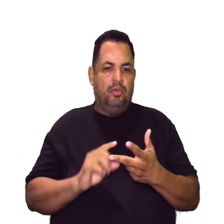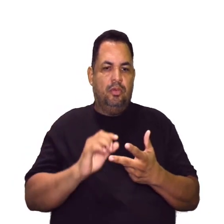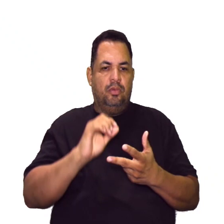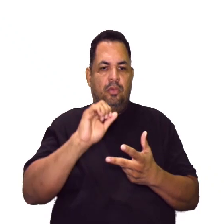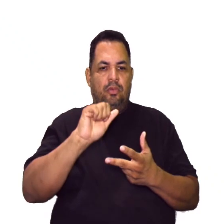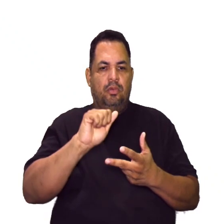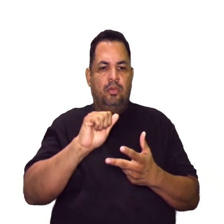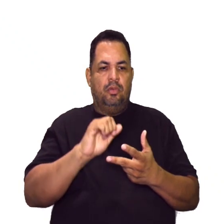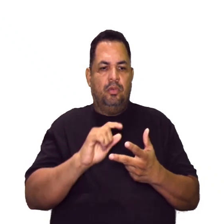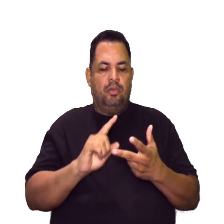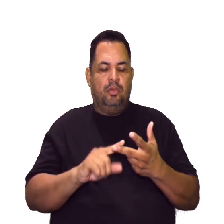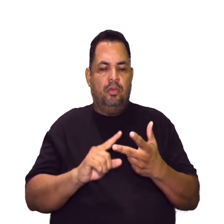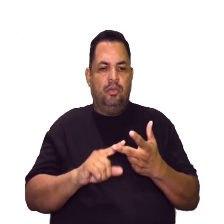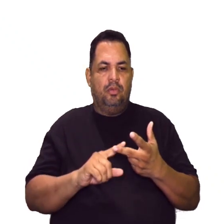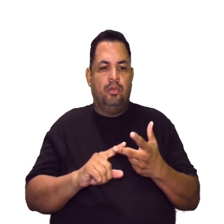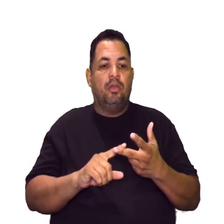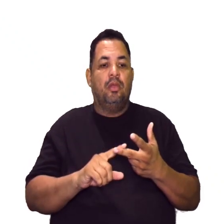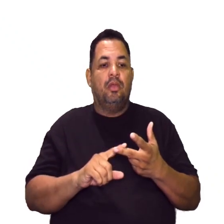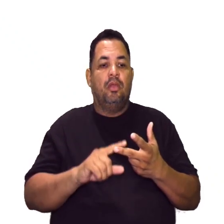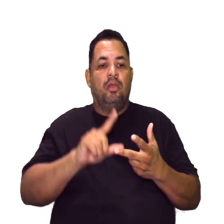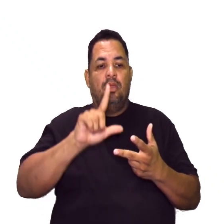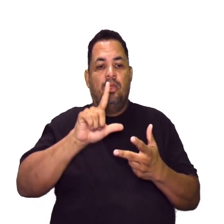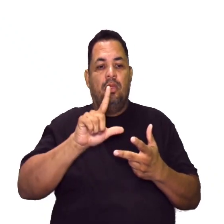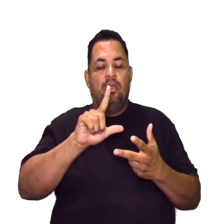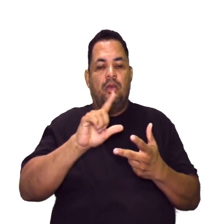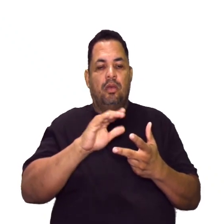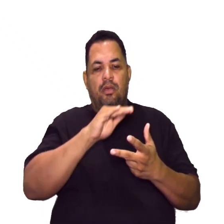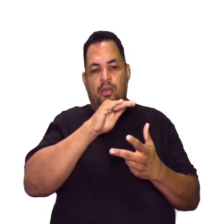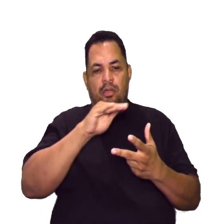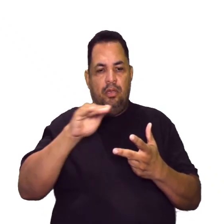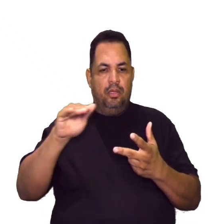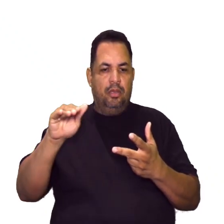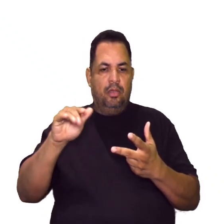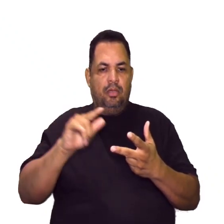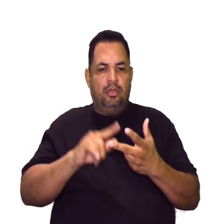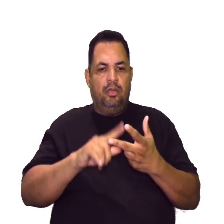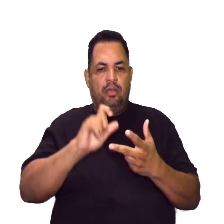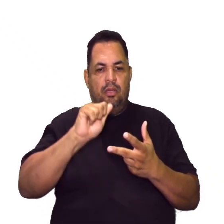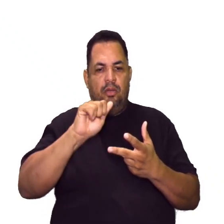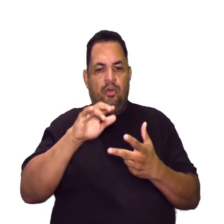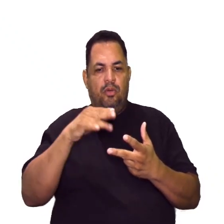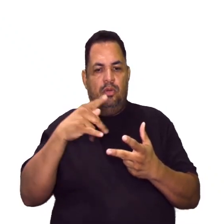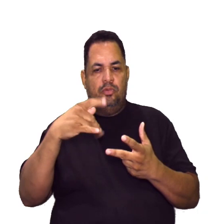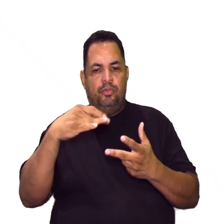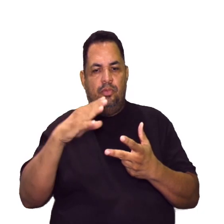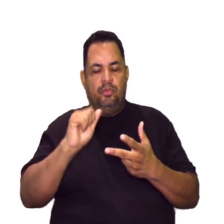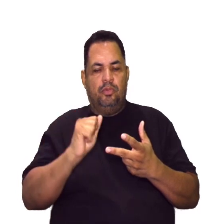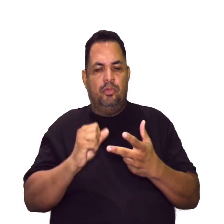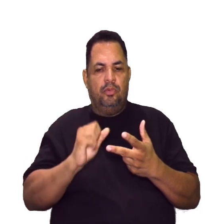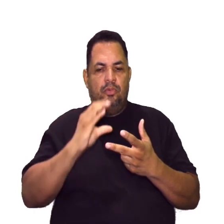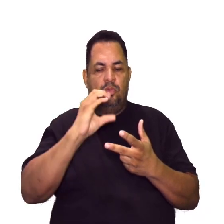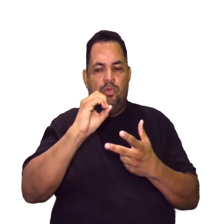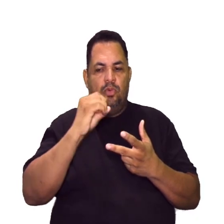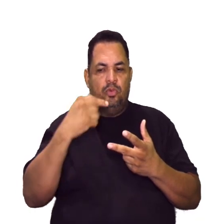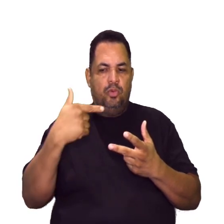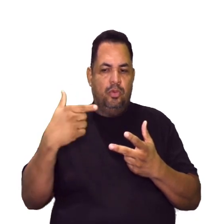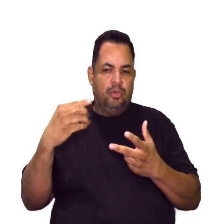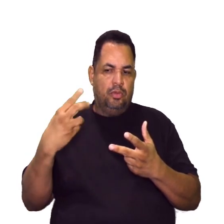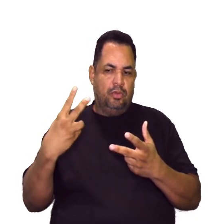de alotropia. Letra C, é linear e é um alótropo do gás